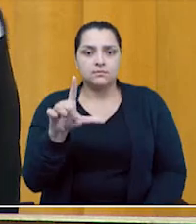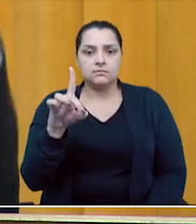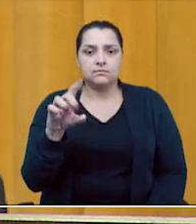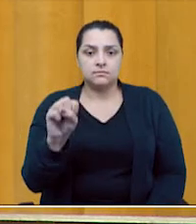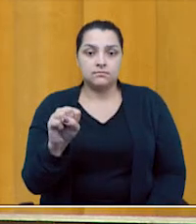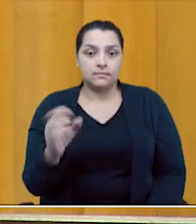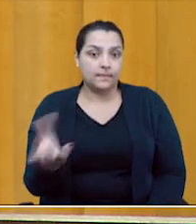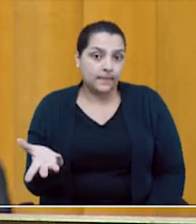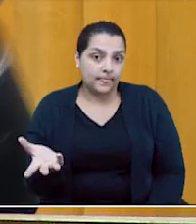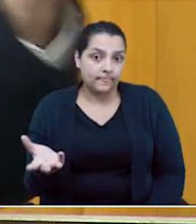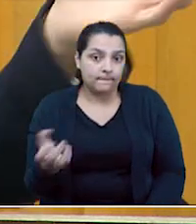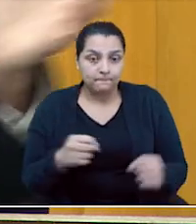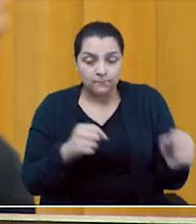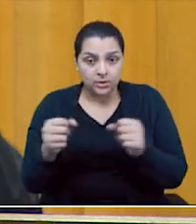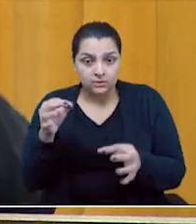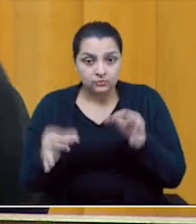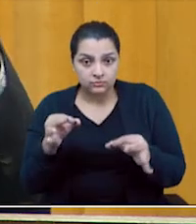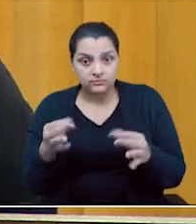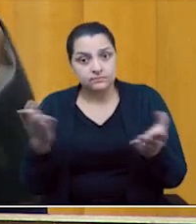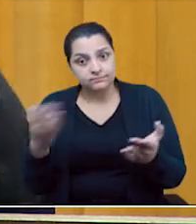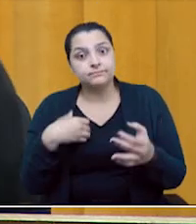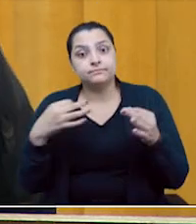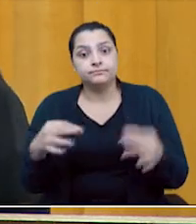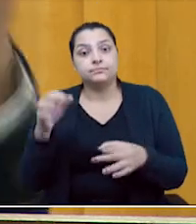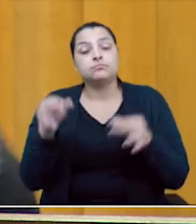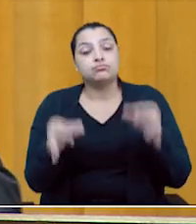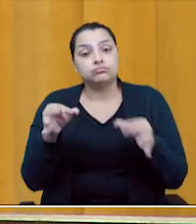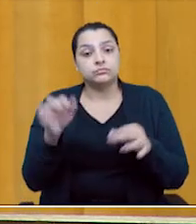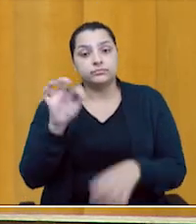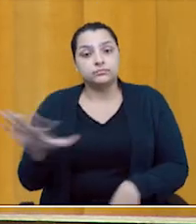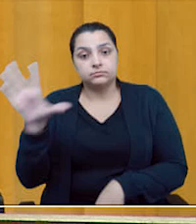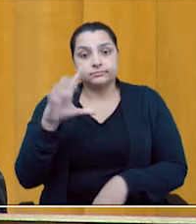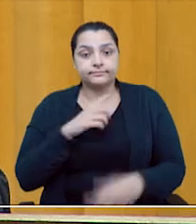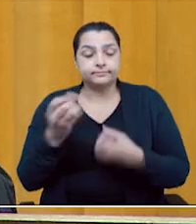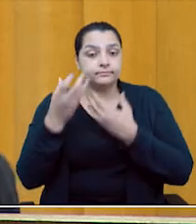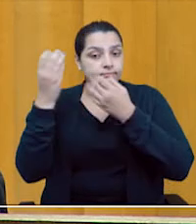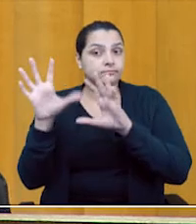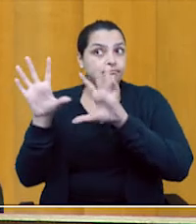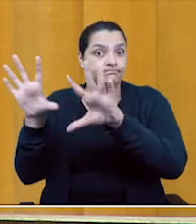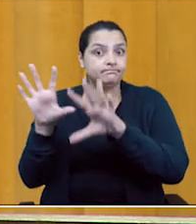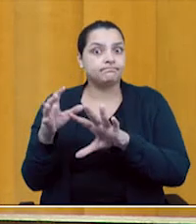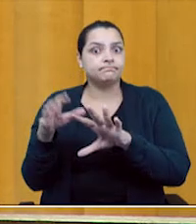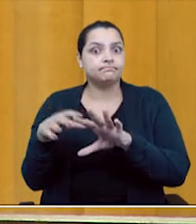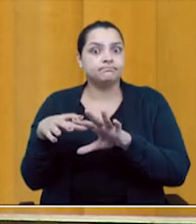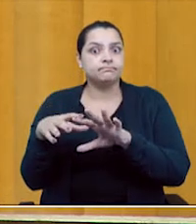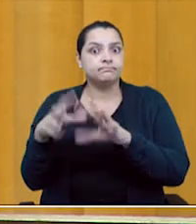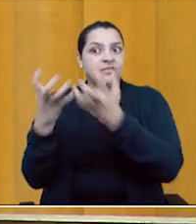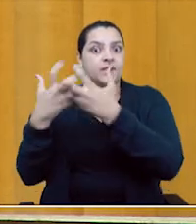Poder Judiciário como um todo. Tenho certeza que a Justiça Federal e a Justiça do Trabalho têm dados, obviamente, por uma série de razões, bem mais ferramentas já